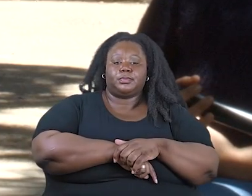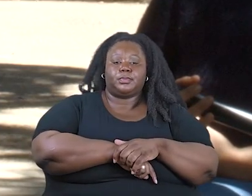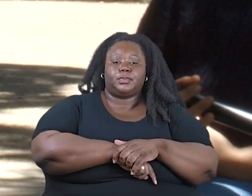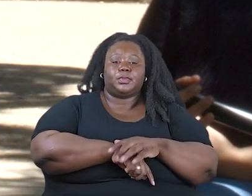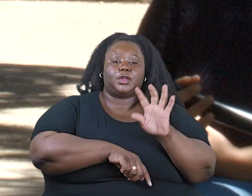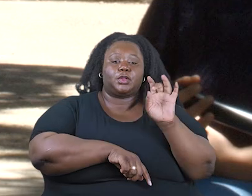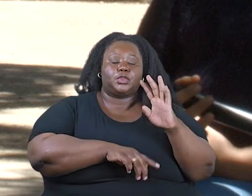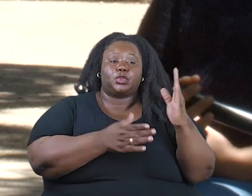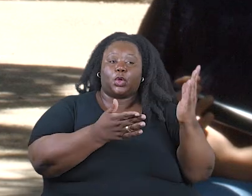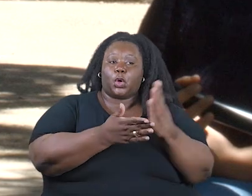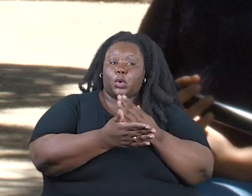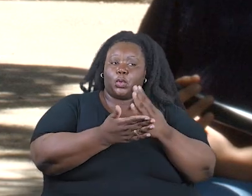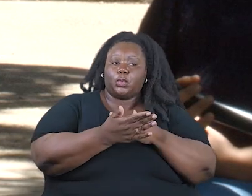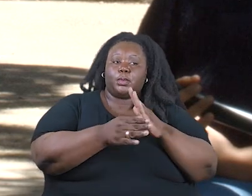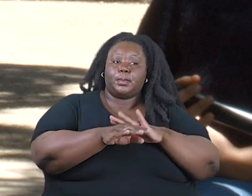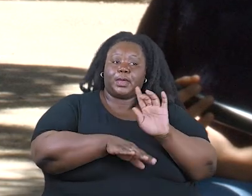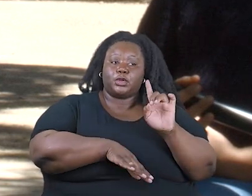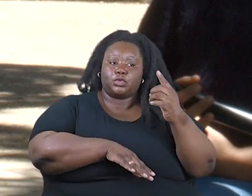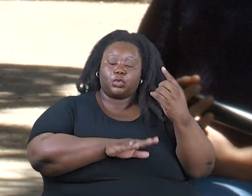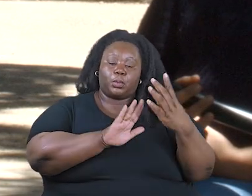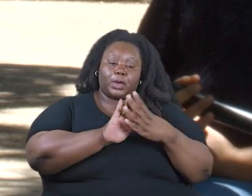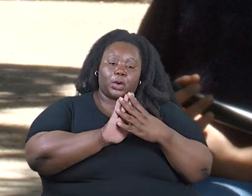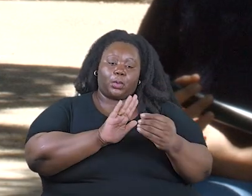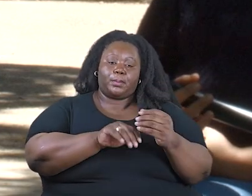Só com os livros que eles tinham mais de uma cópia.